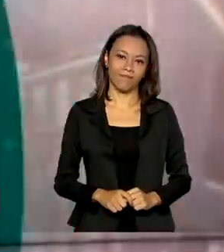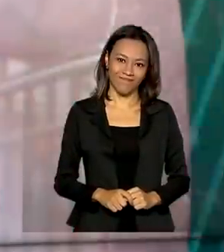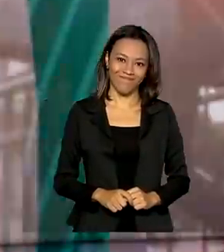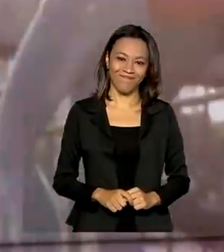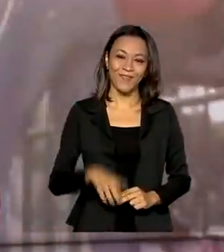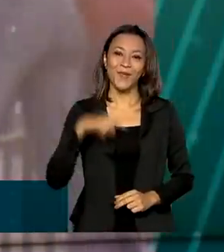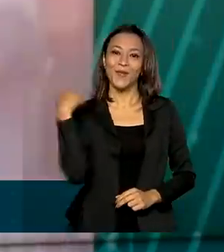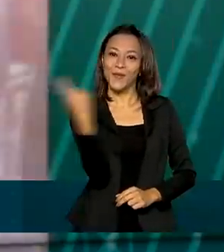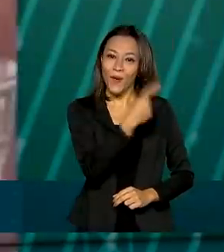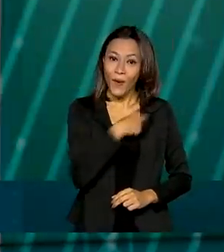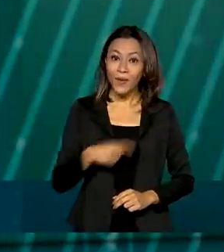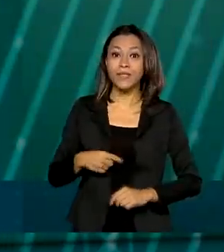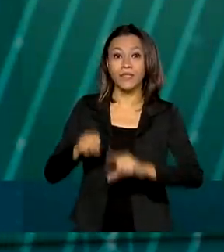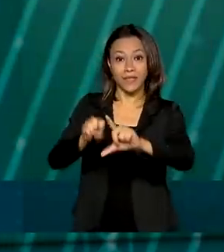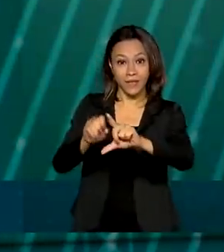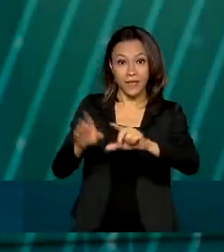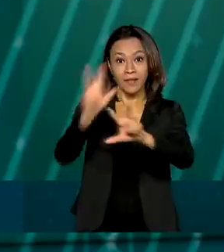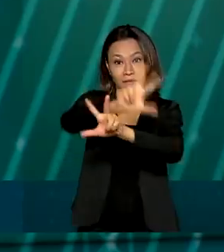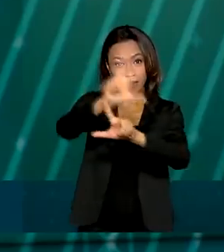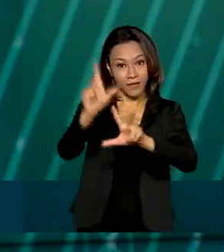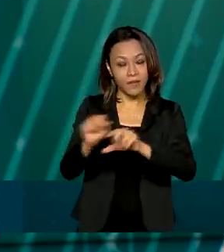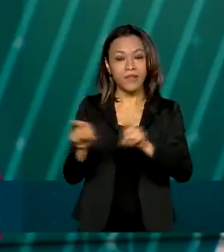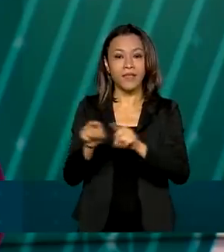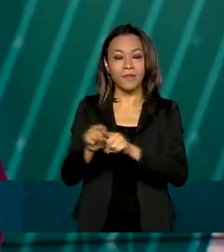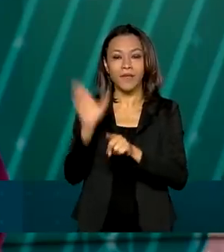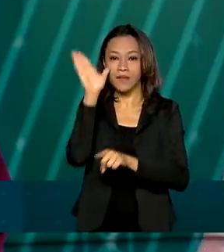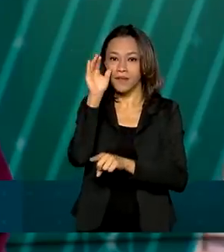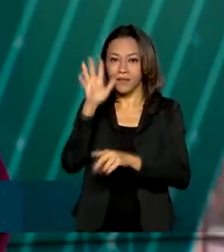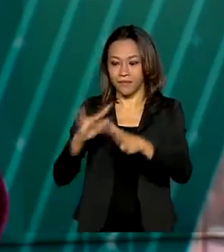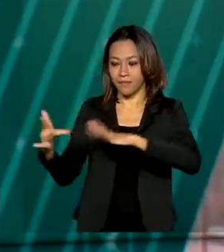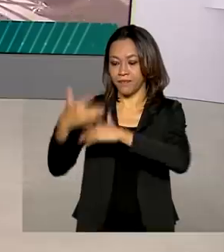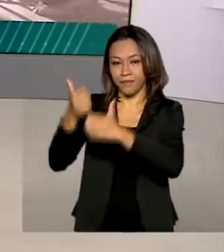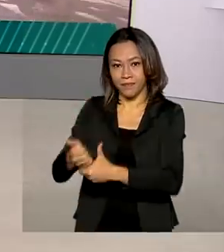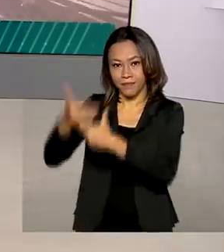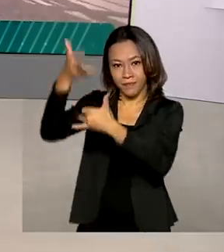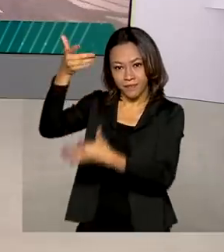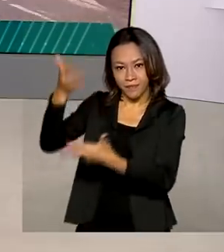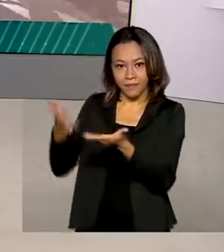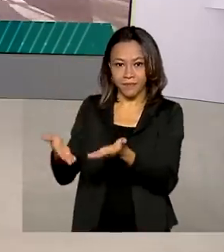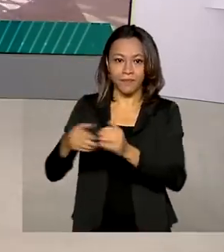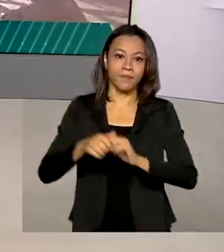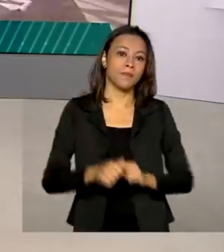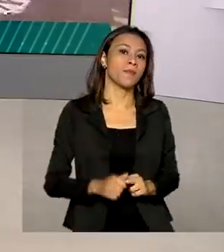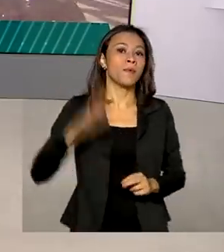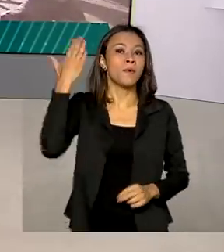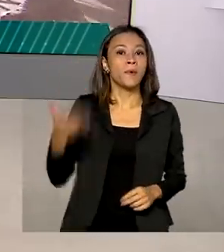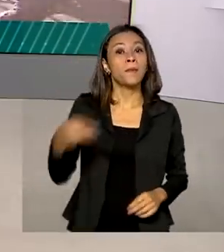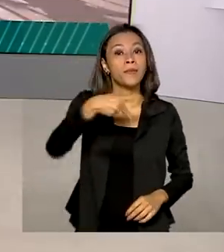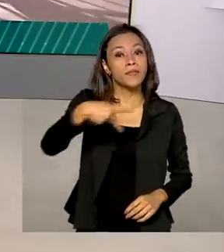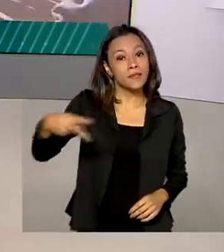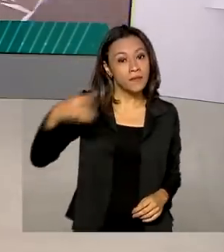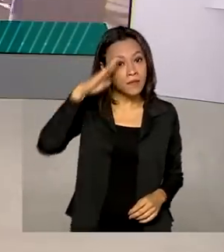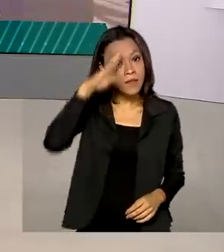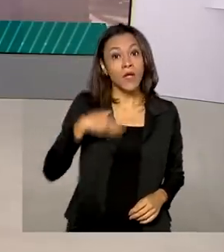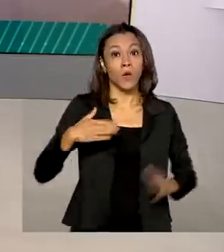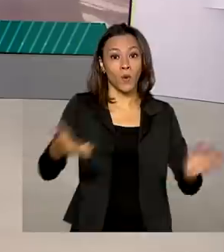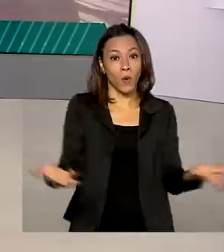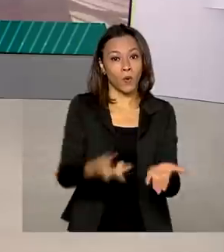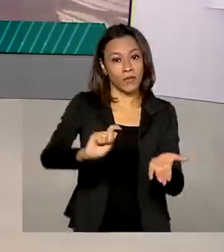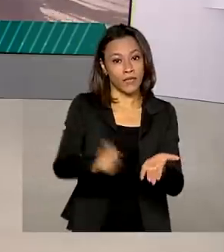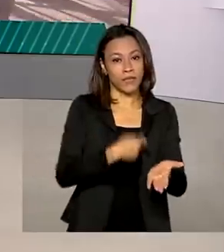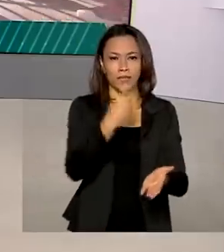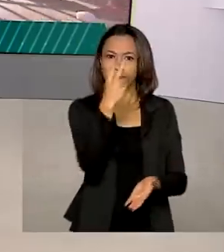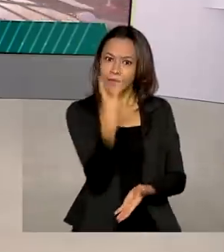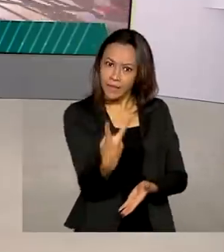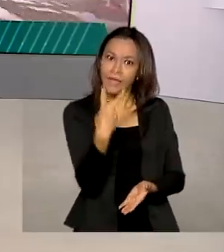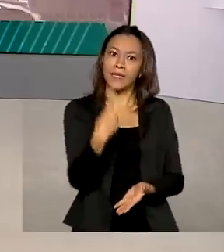Nós estamos ao vivo pela TV Brasil e também redes sociais. O presidente Jair Bolsonaro assina hoje no Ceará três